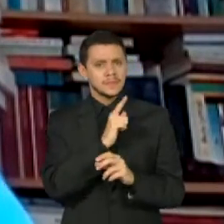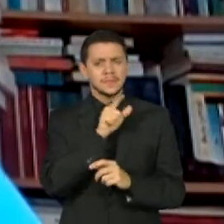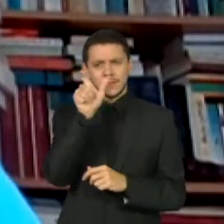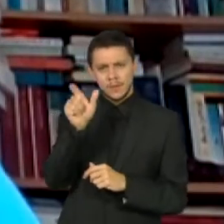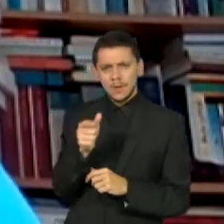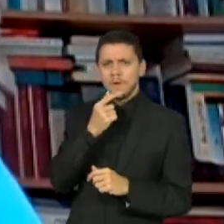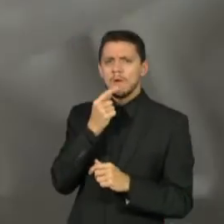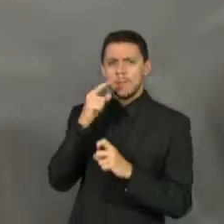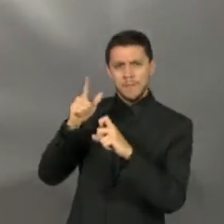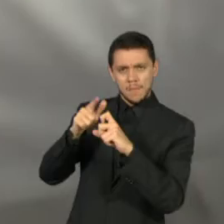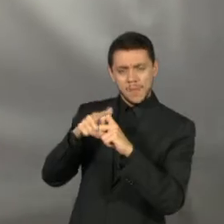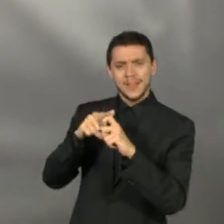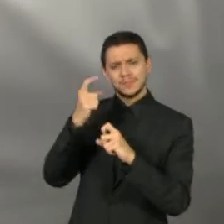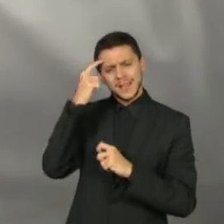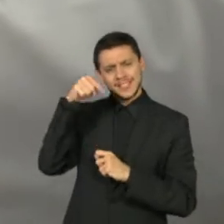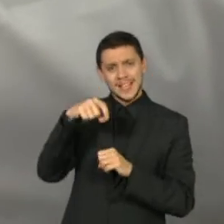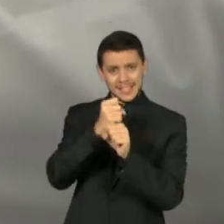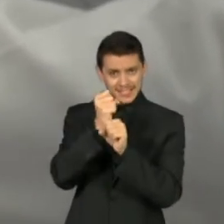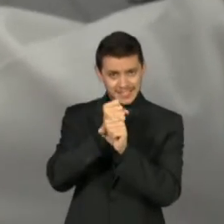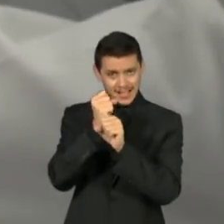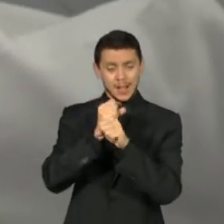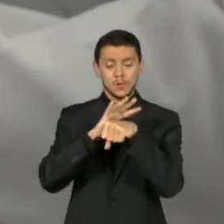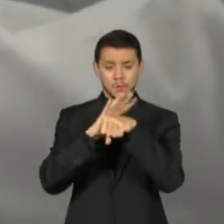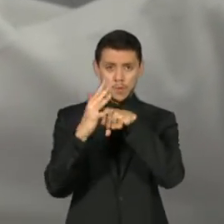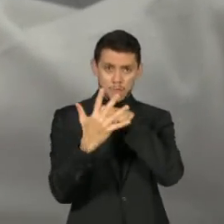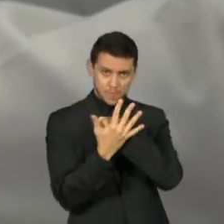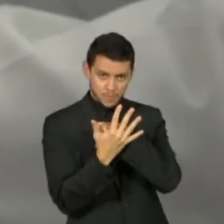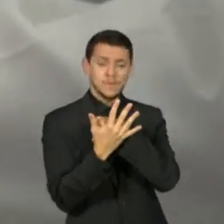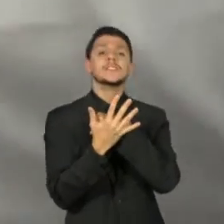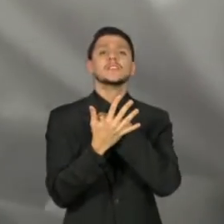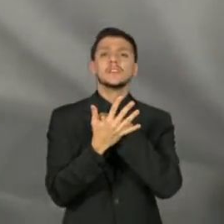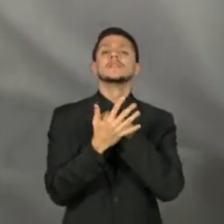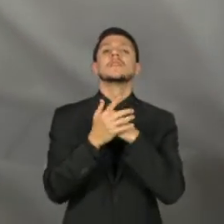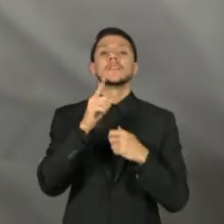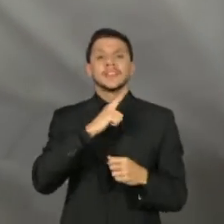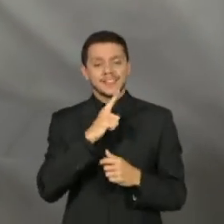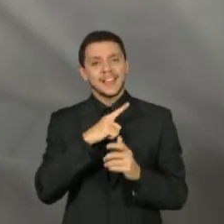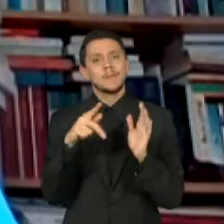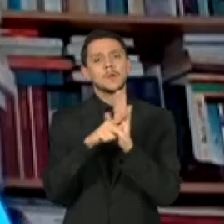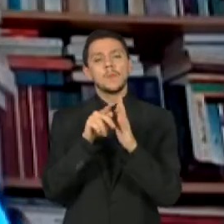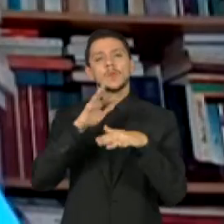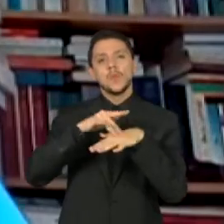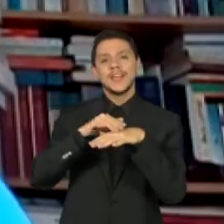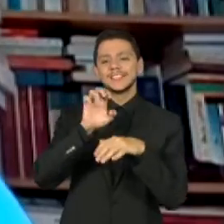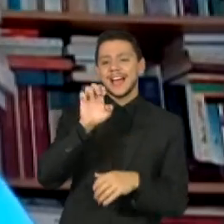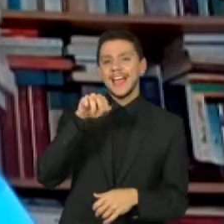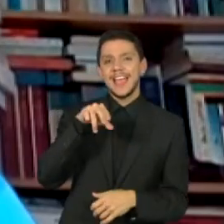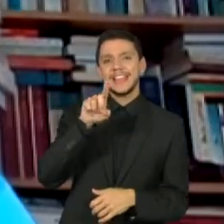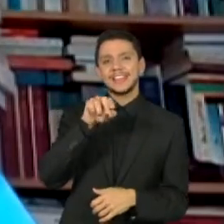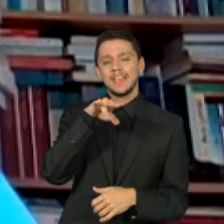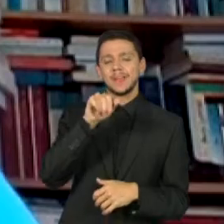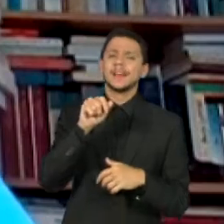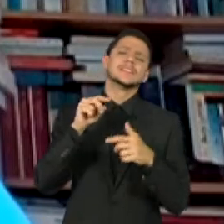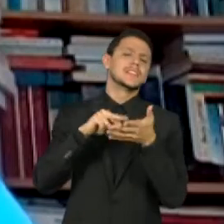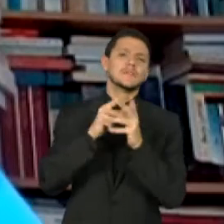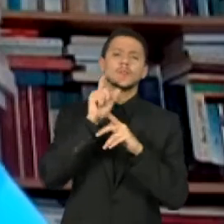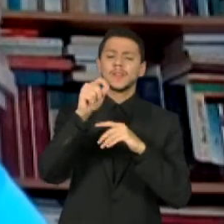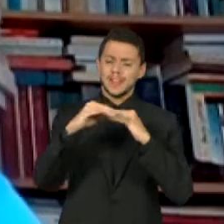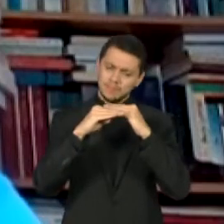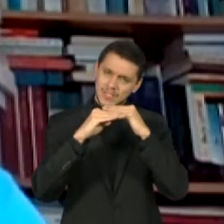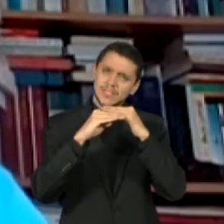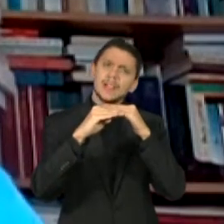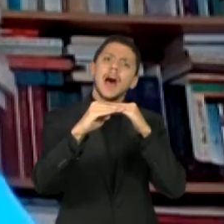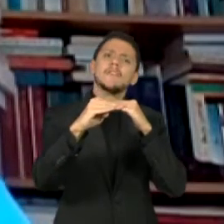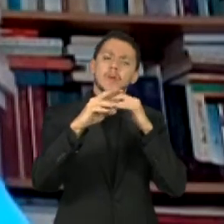a Covid-19 deve se tornar uma doença endêmica, constante, porém estável. Não vê o fim da Covid, que